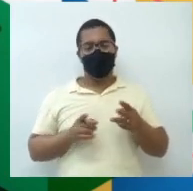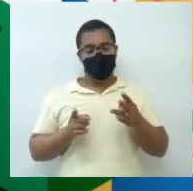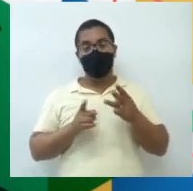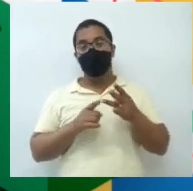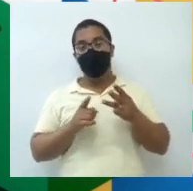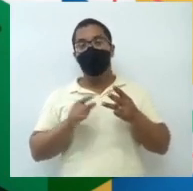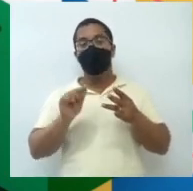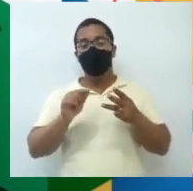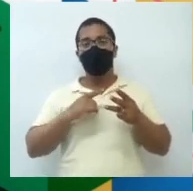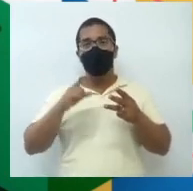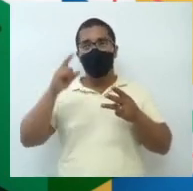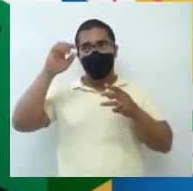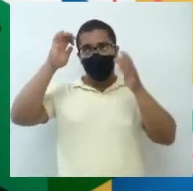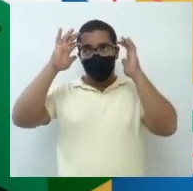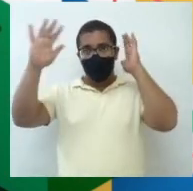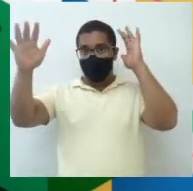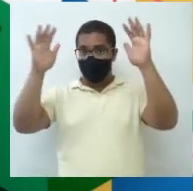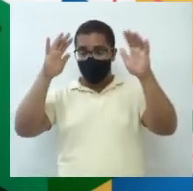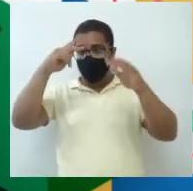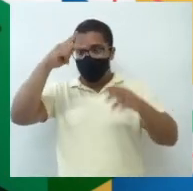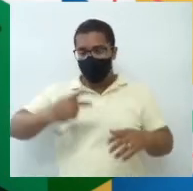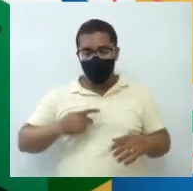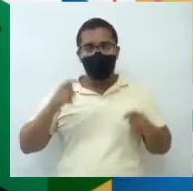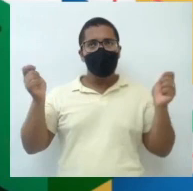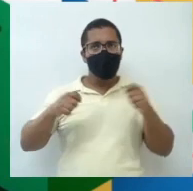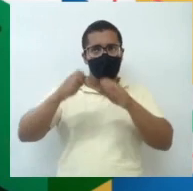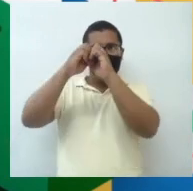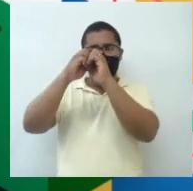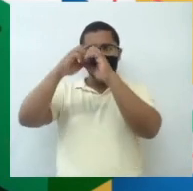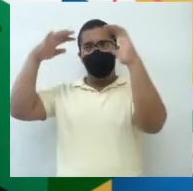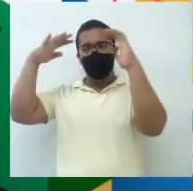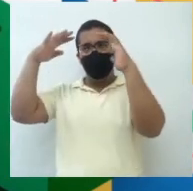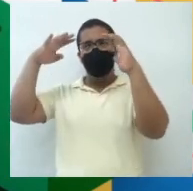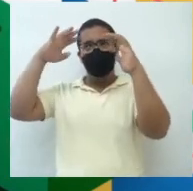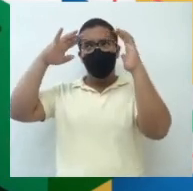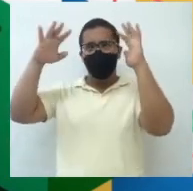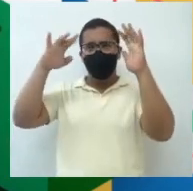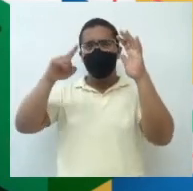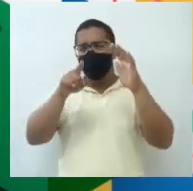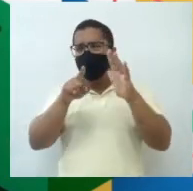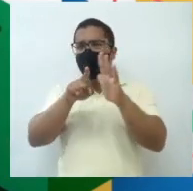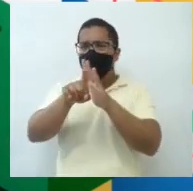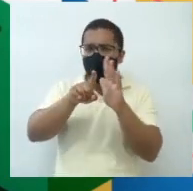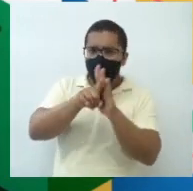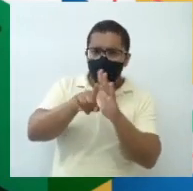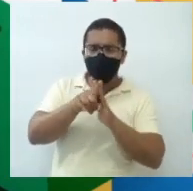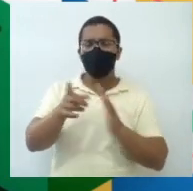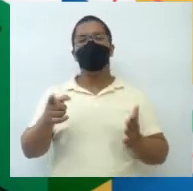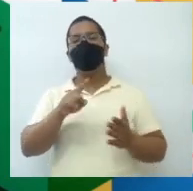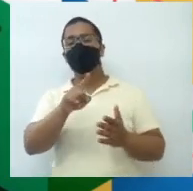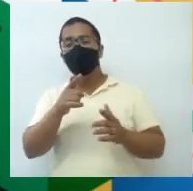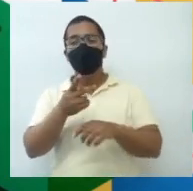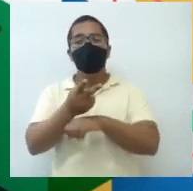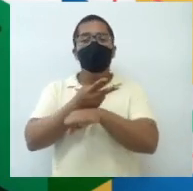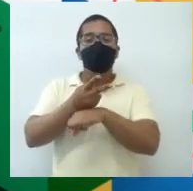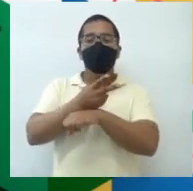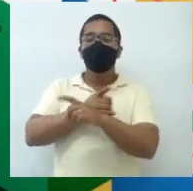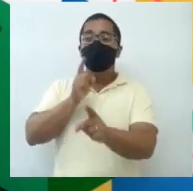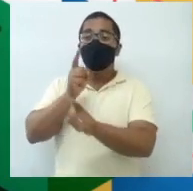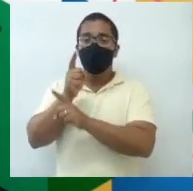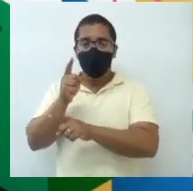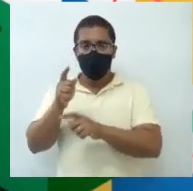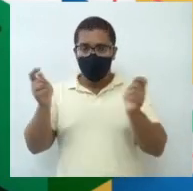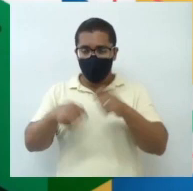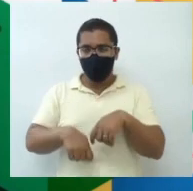dele com a auto-reflexão Quando você pensa quando você questiona quando você busca algo e